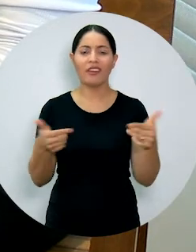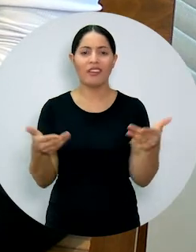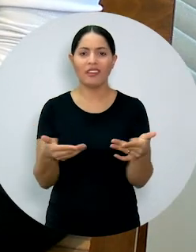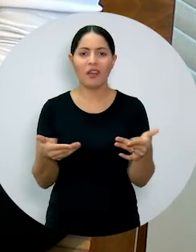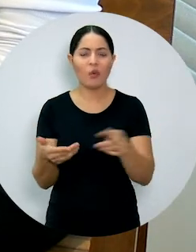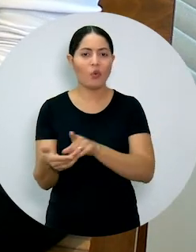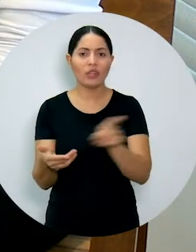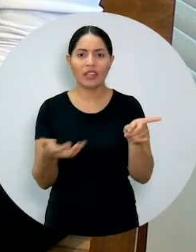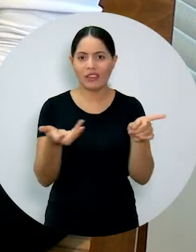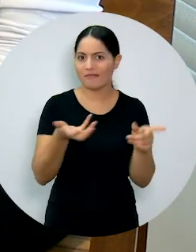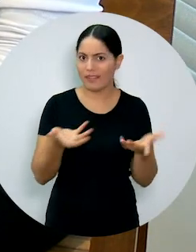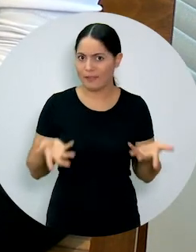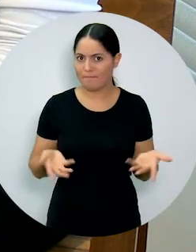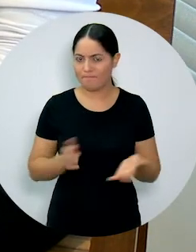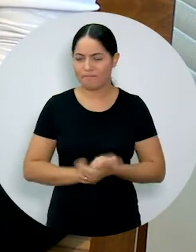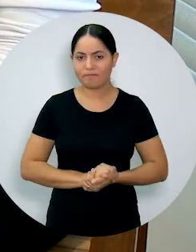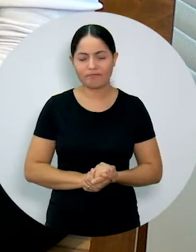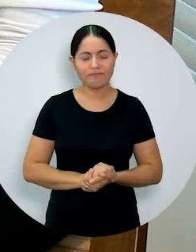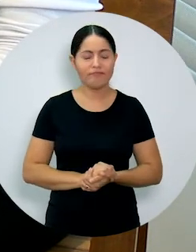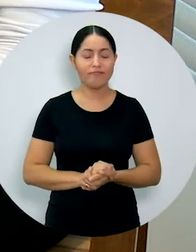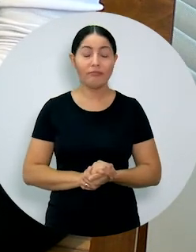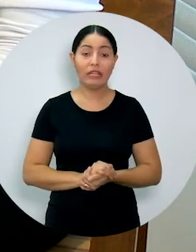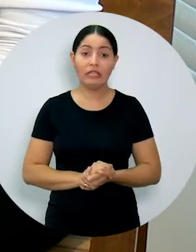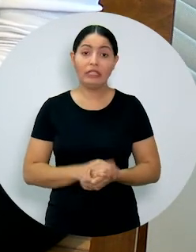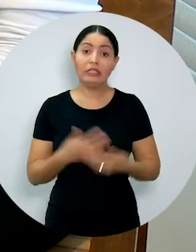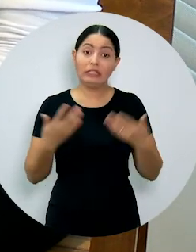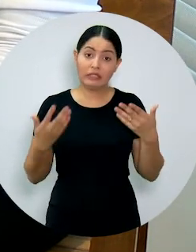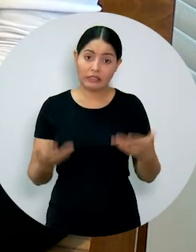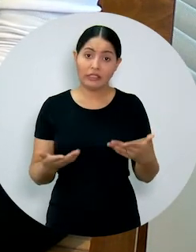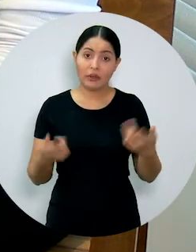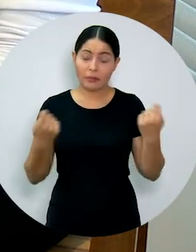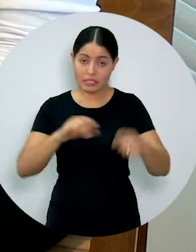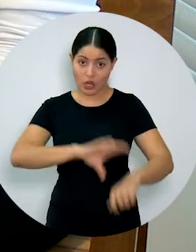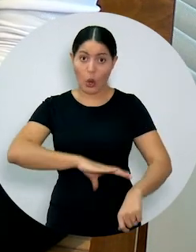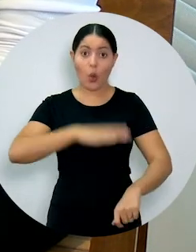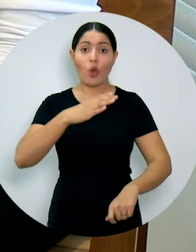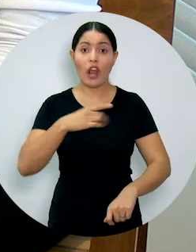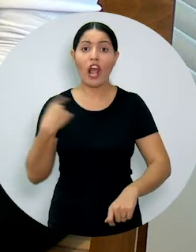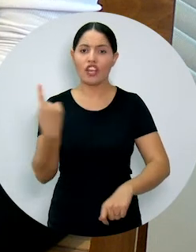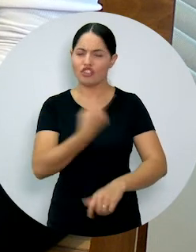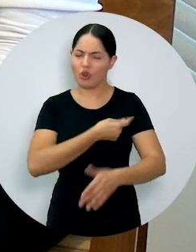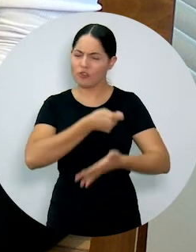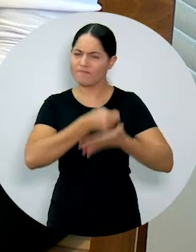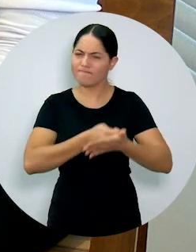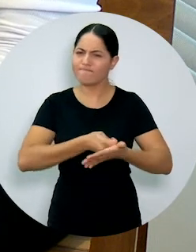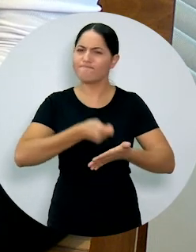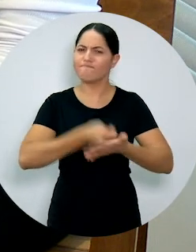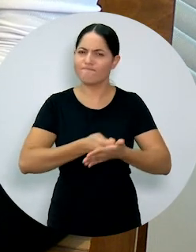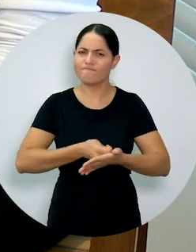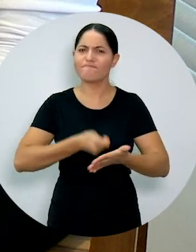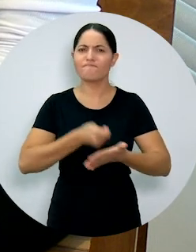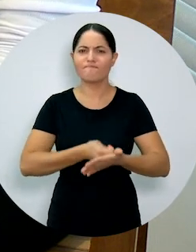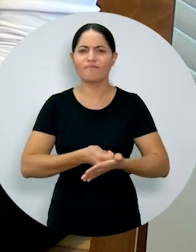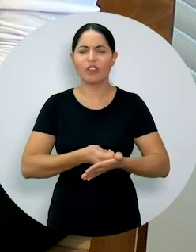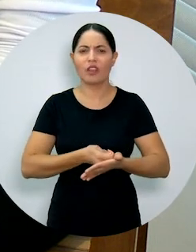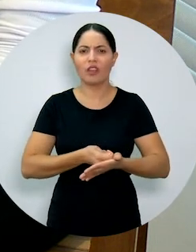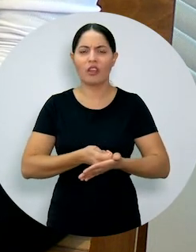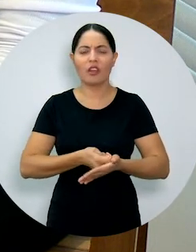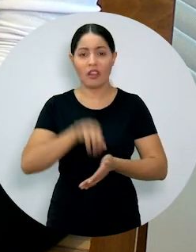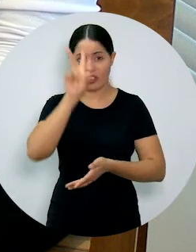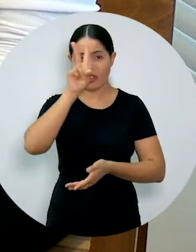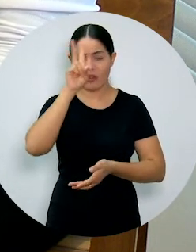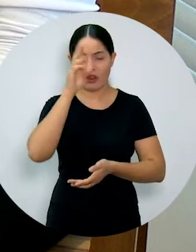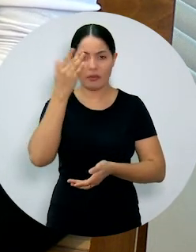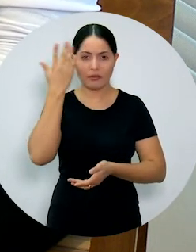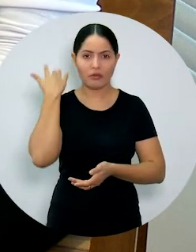Ordem dos Advogados. Né? Então, em suma, é necessário coragem. Nós resistimos, eu era secretário da Associação